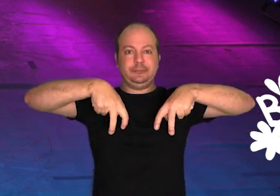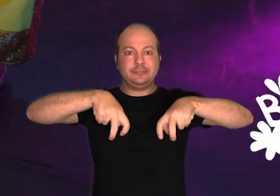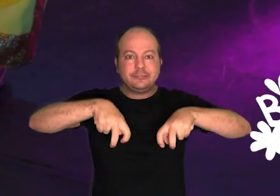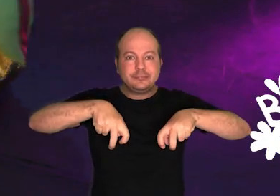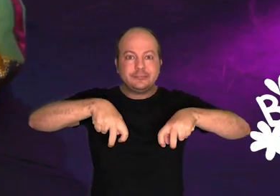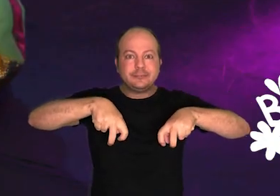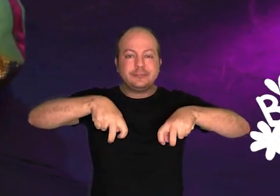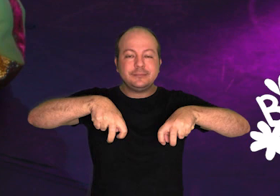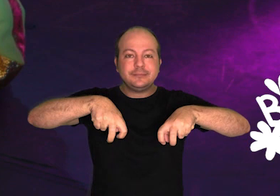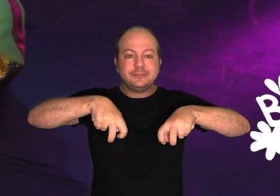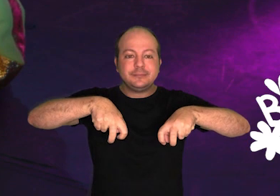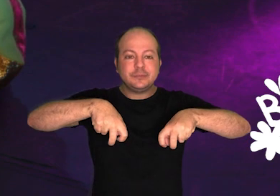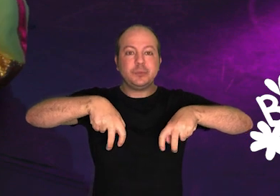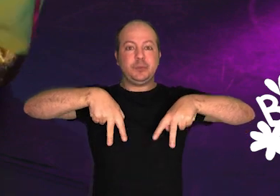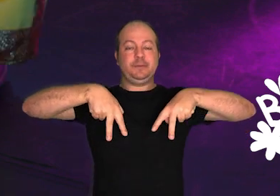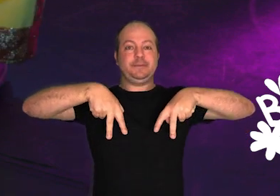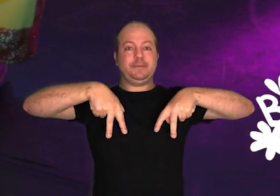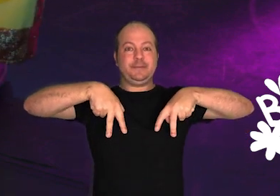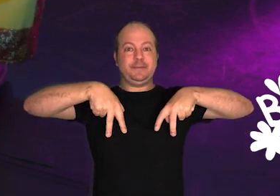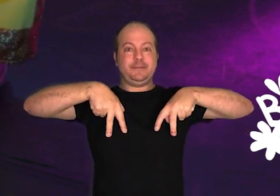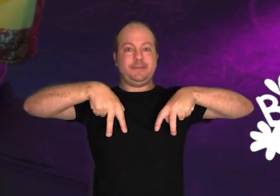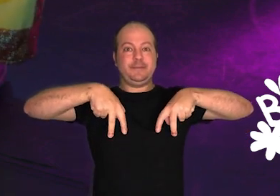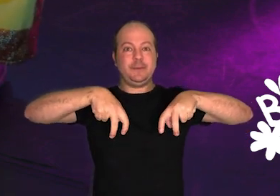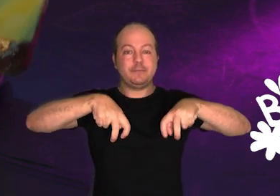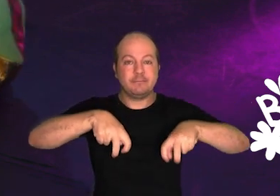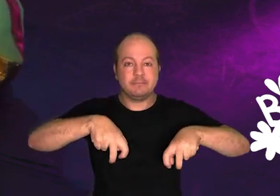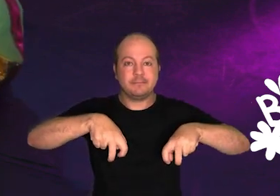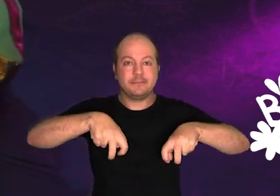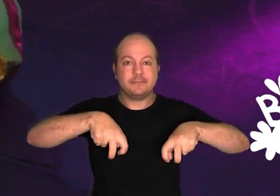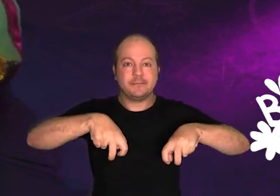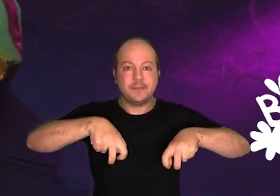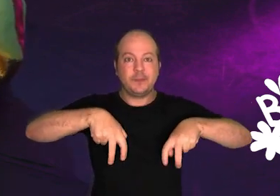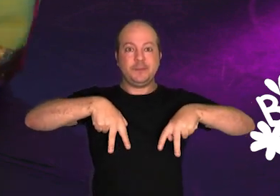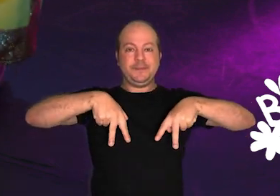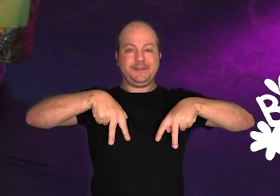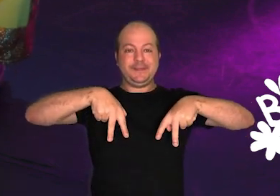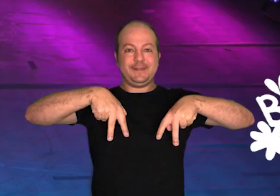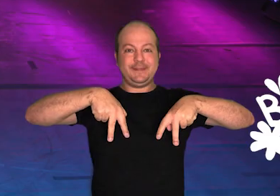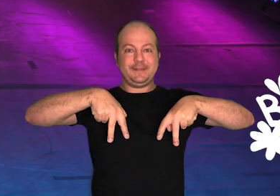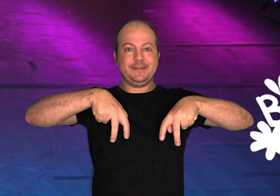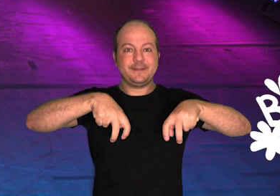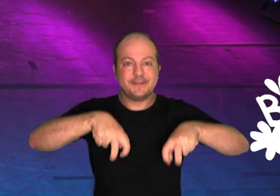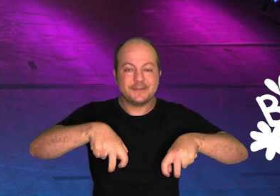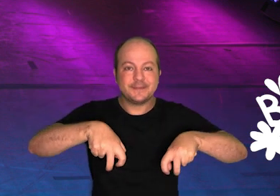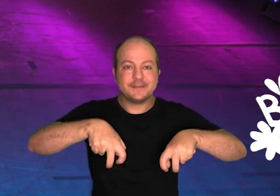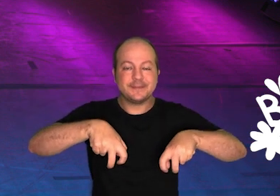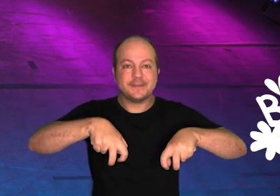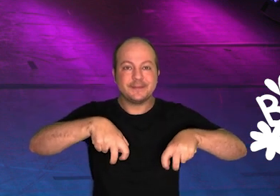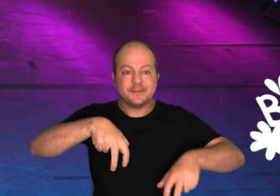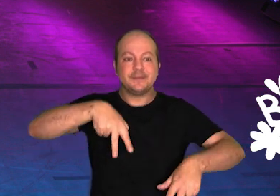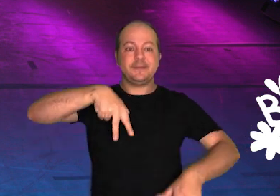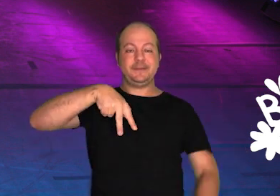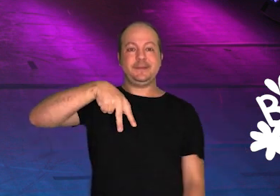Afrouxa. Estica. Afrouxa. Estica. Afrouxa.